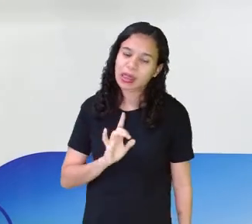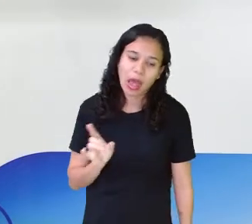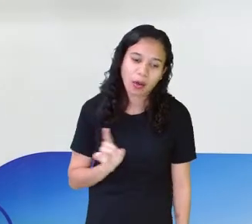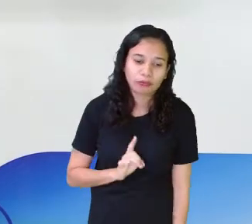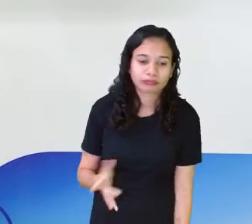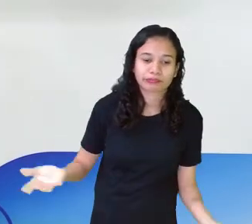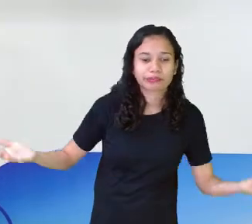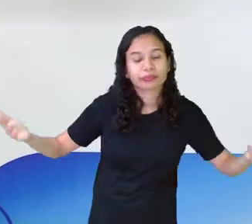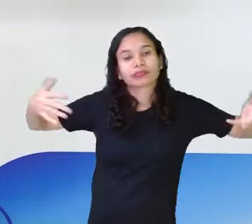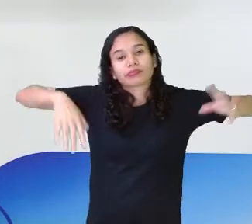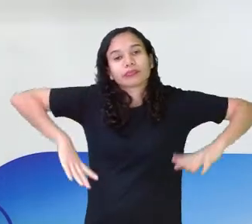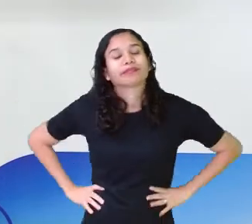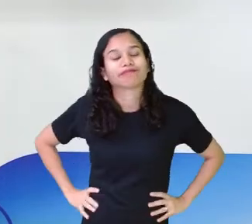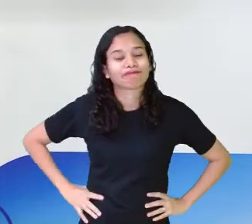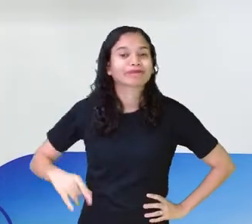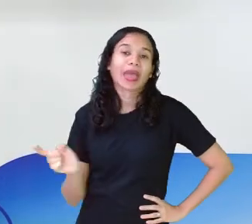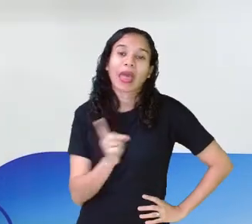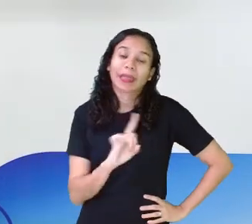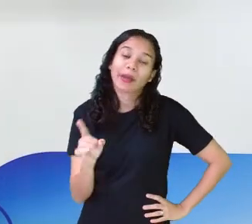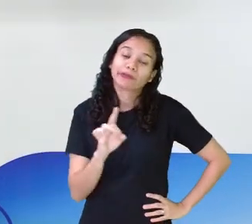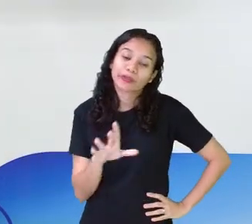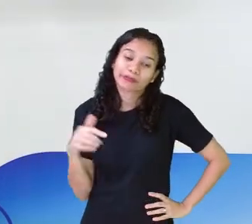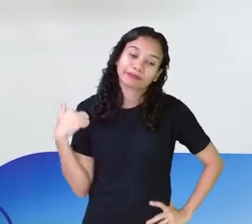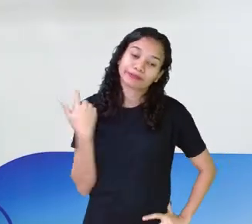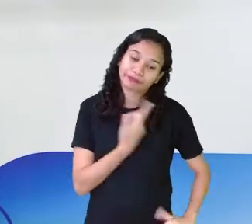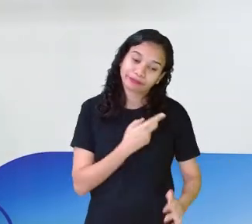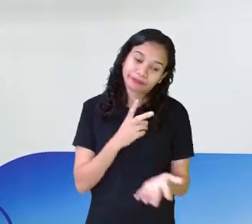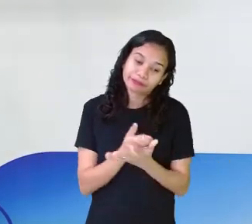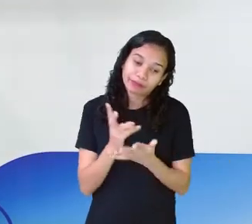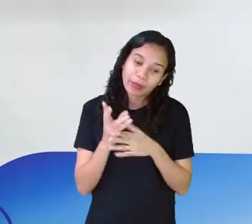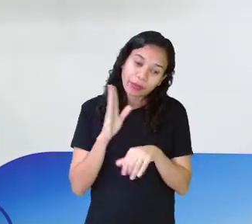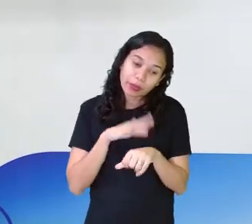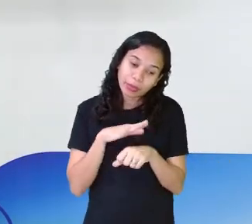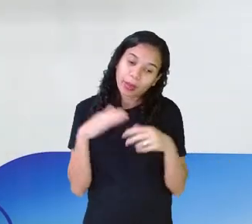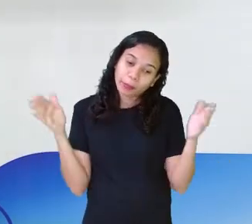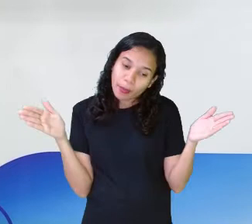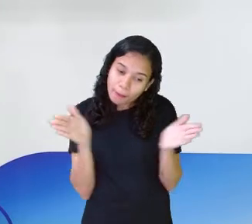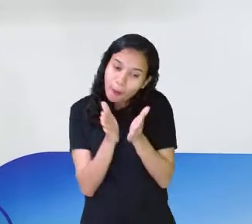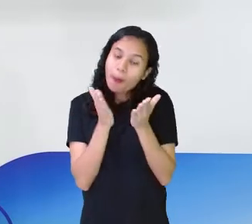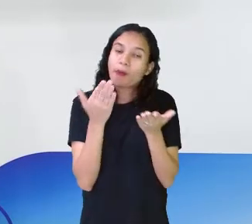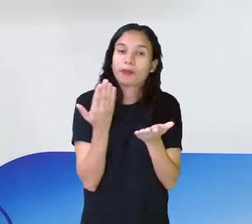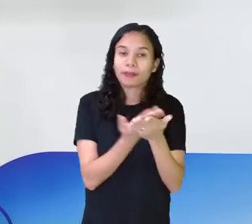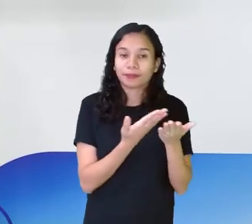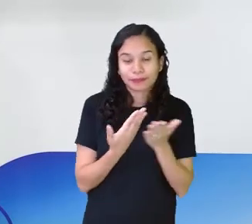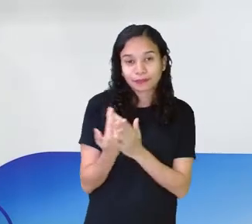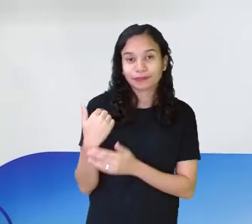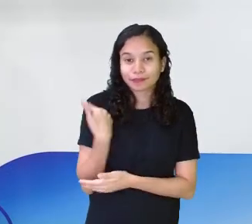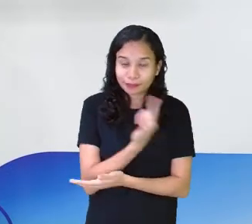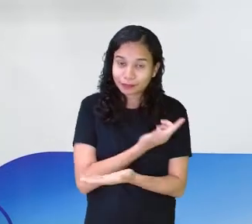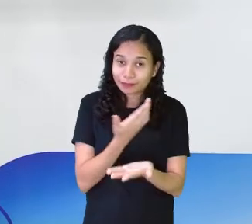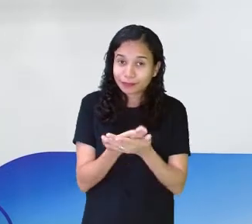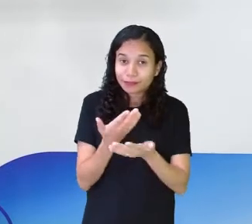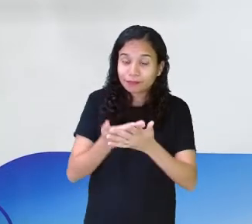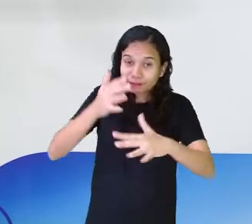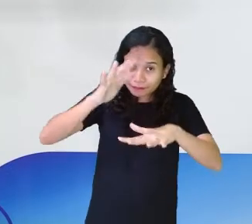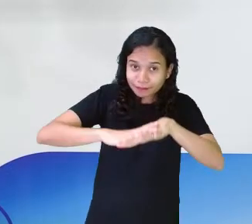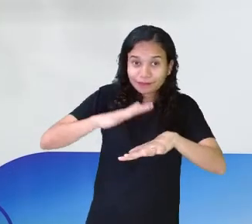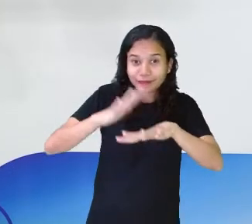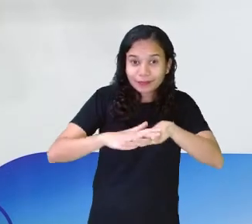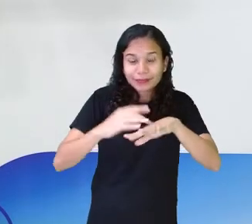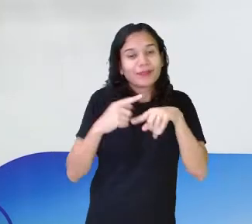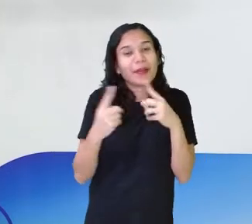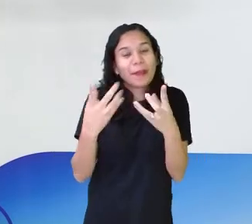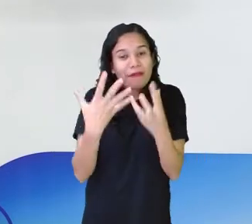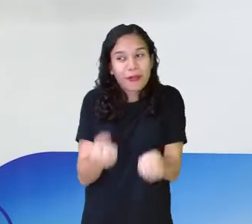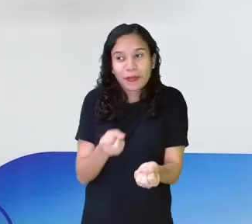eles não deixaram. A gente segue tendo um tempo curto para trabalhar as nossas aulas de matemática, mas